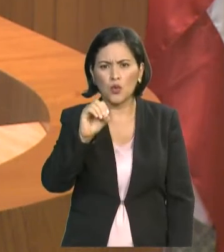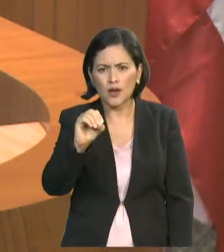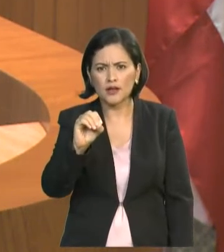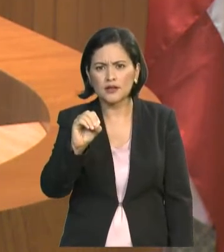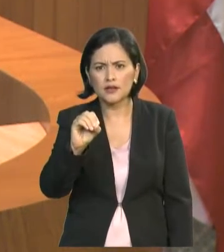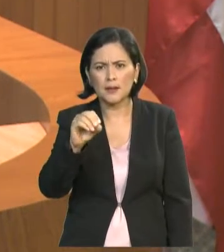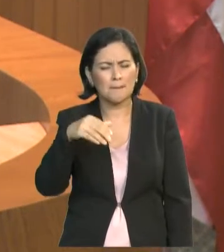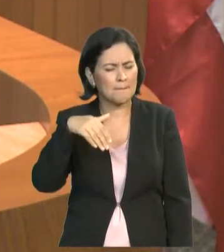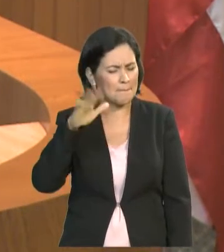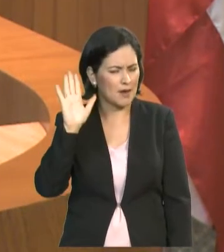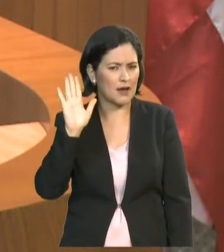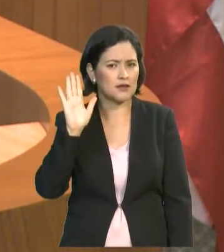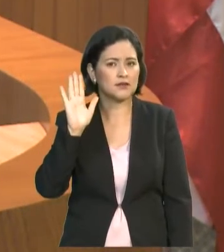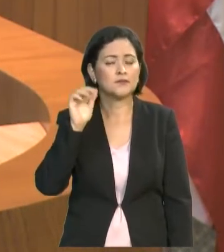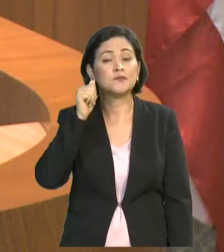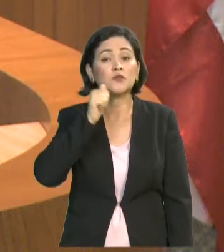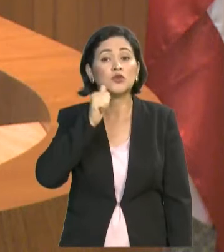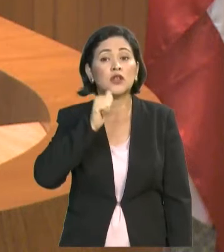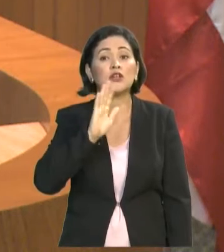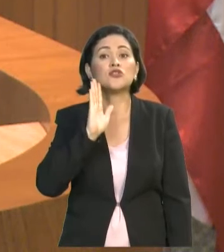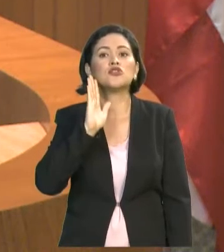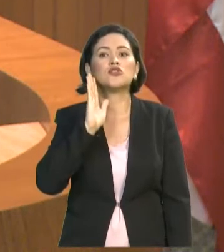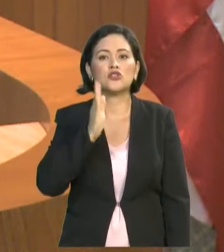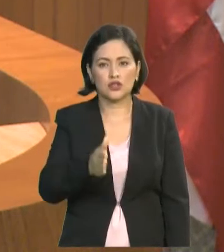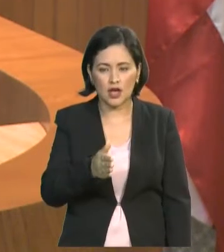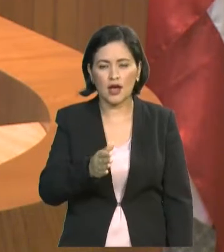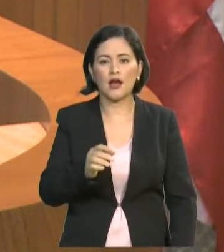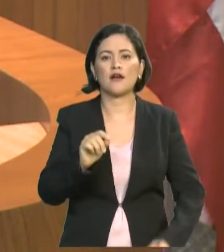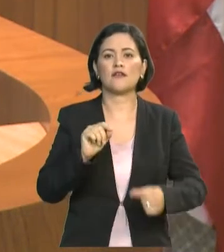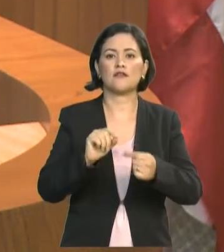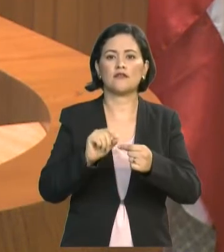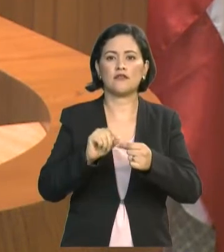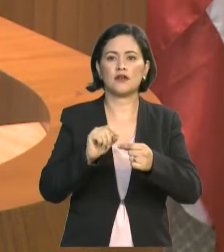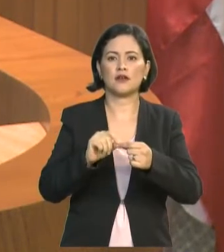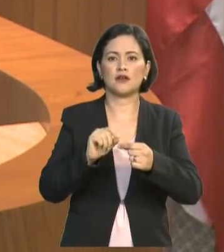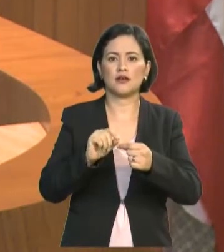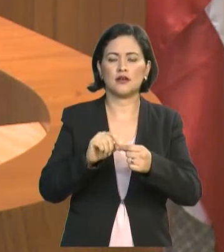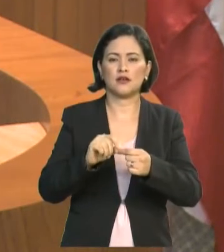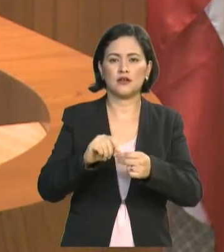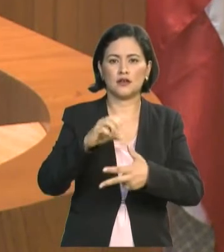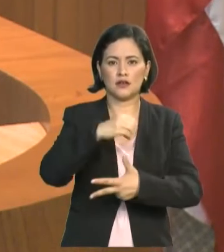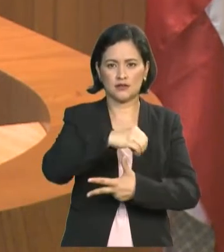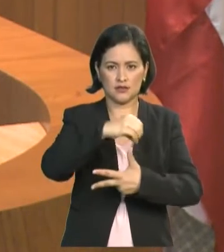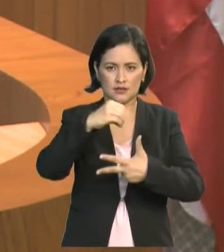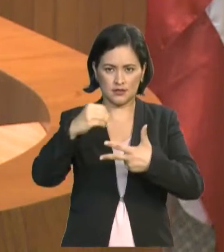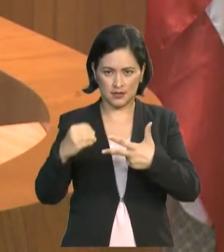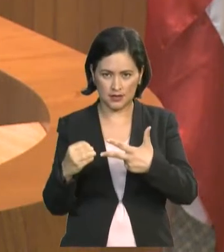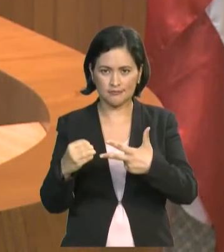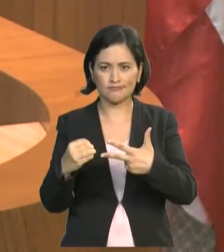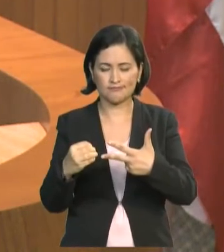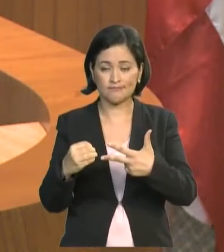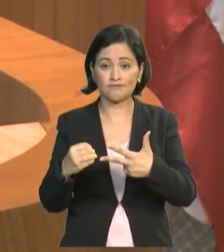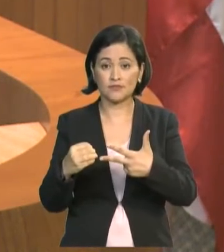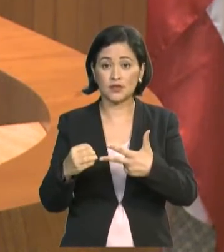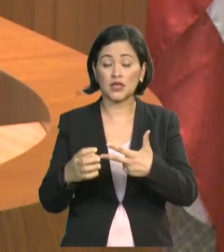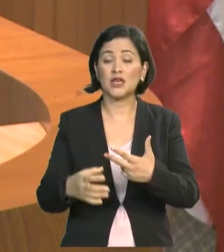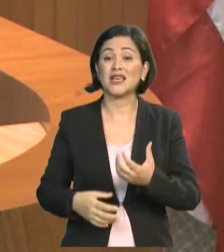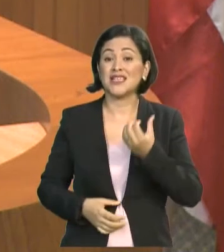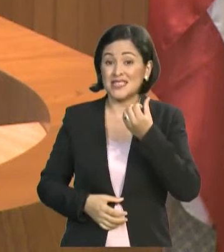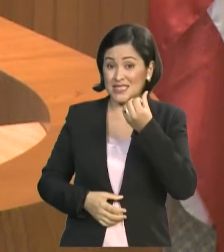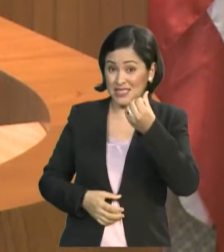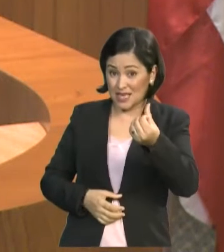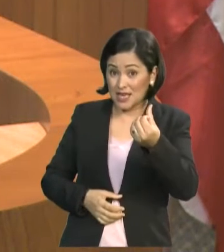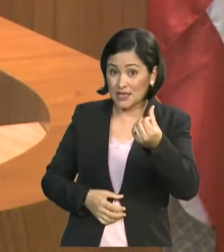Aurélio. E seis delas, deputado Iglésio, estão em ensino superior à distância. E